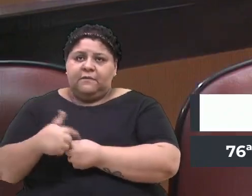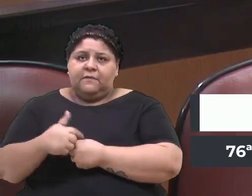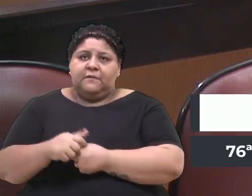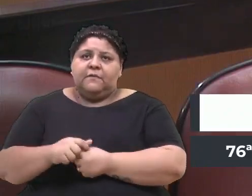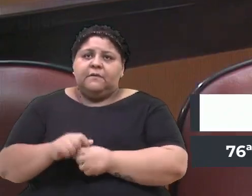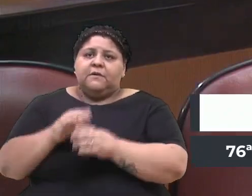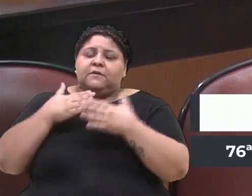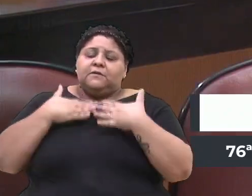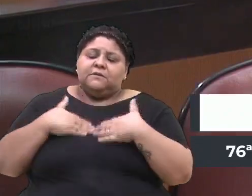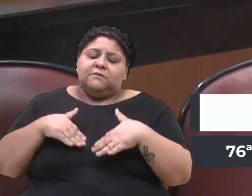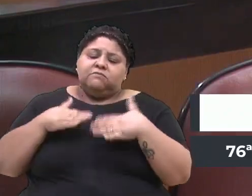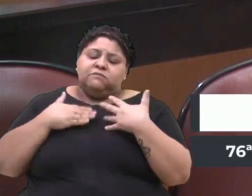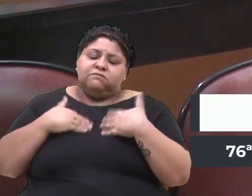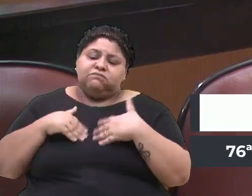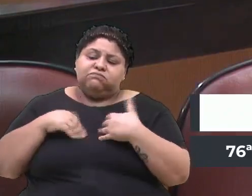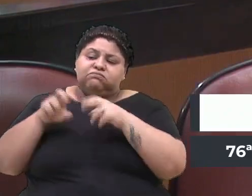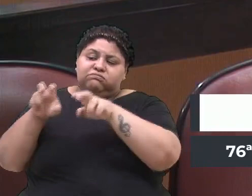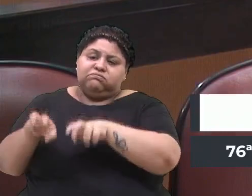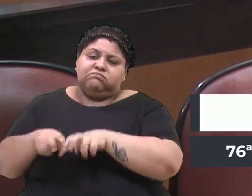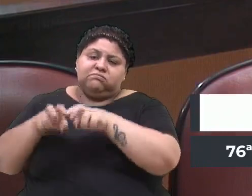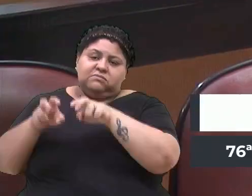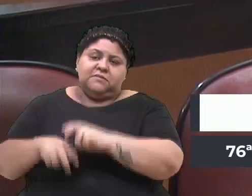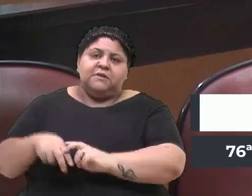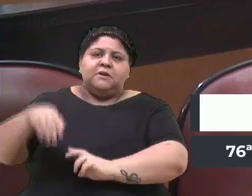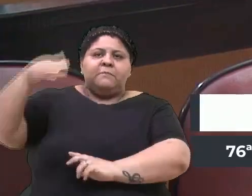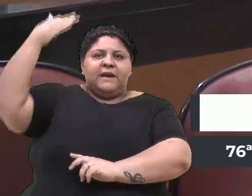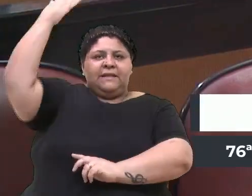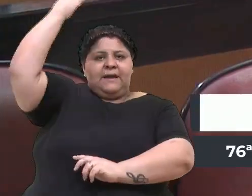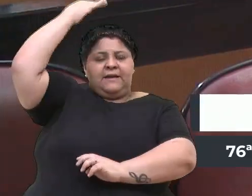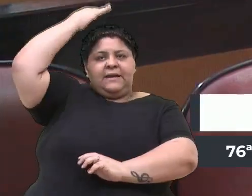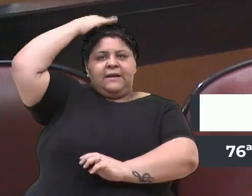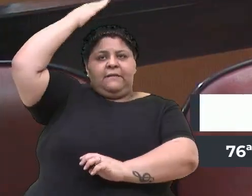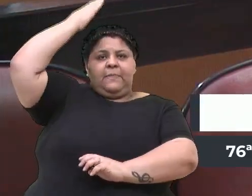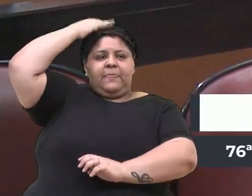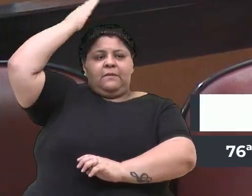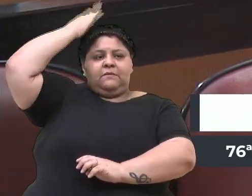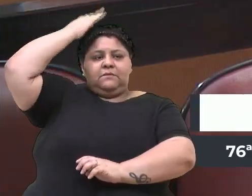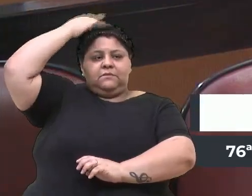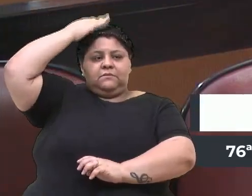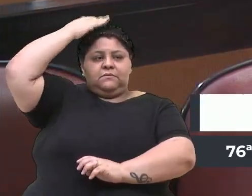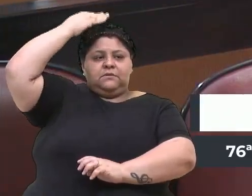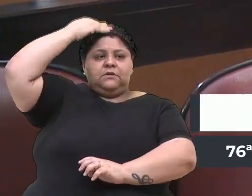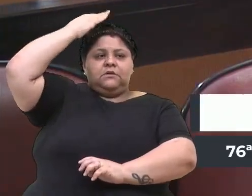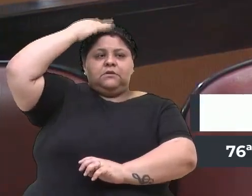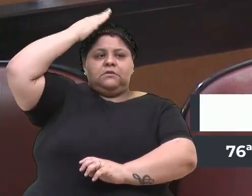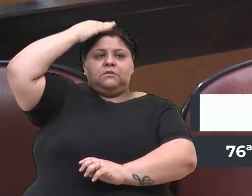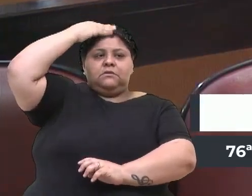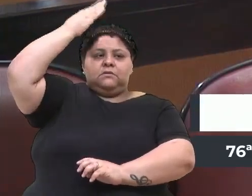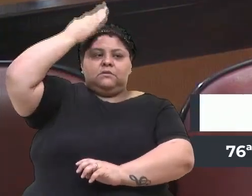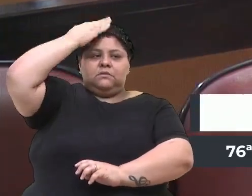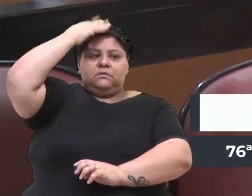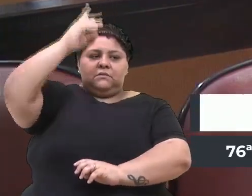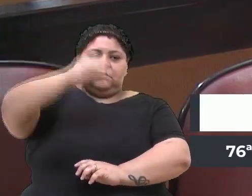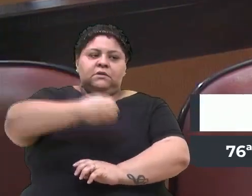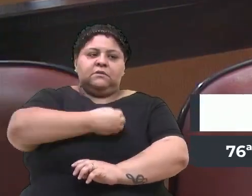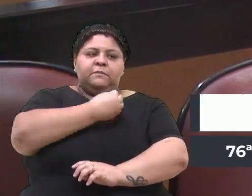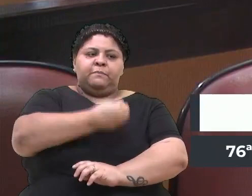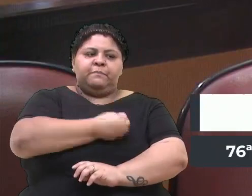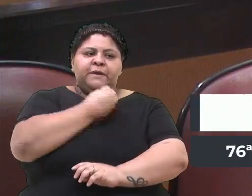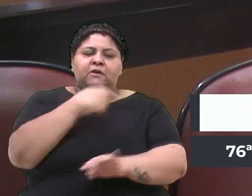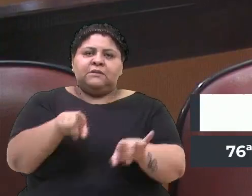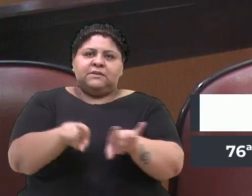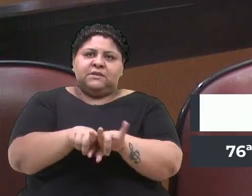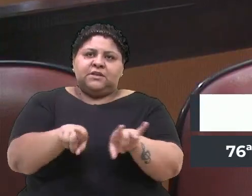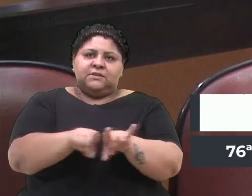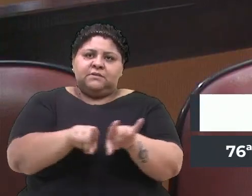pacata do interior do Paraná, onde viveu até os últimos anos de sua vida. Faleceu